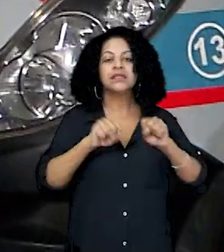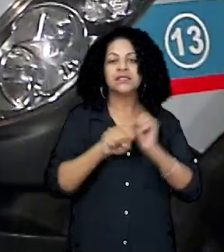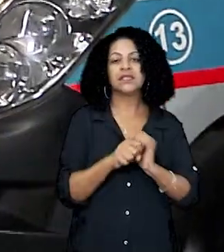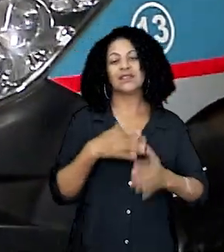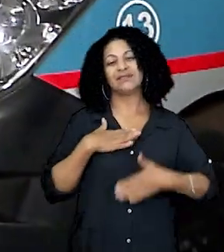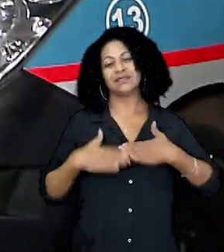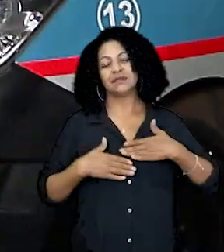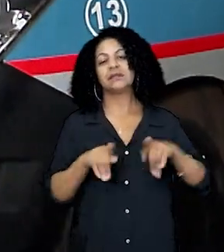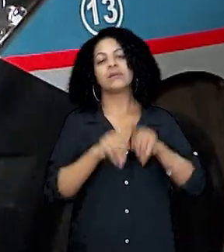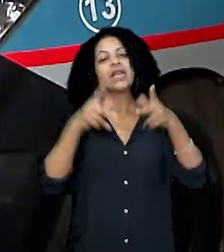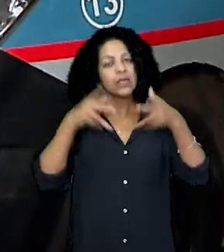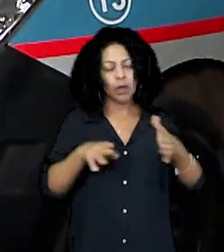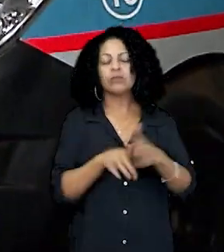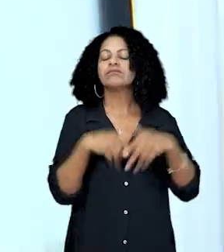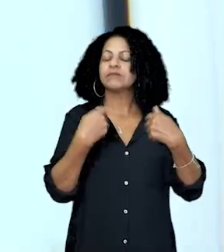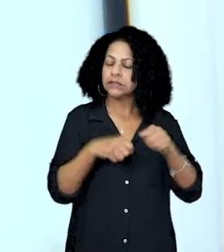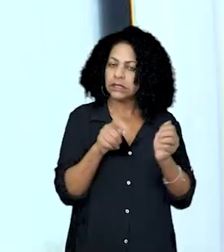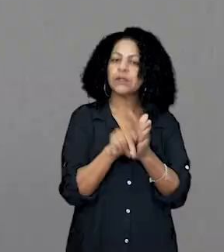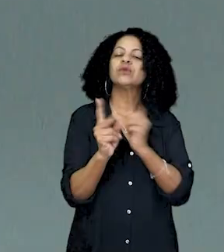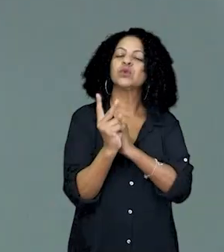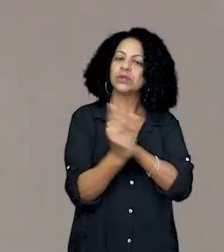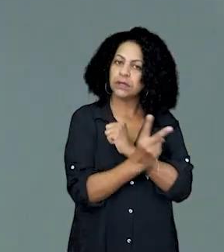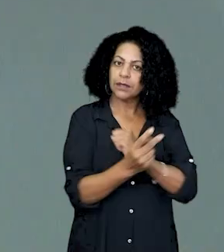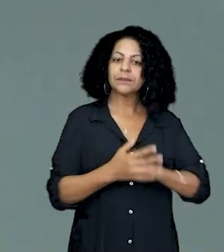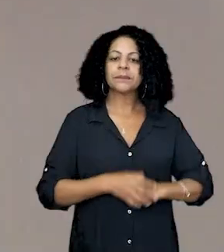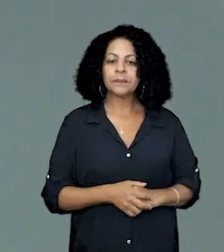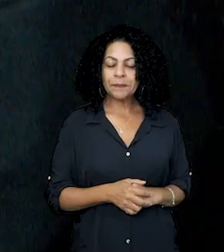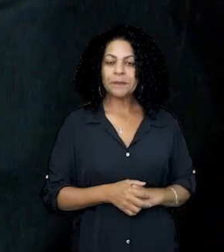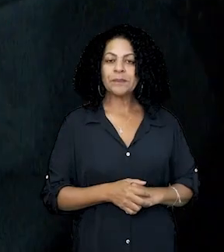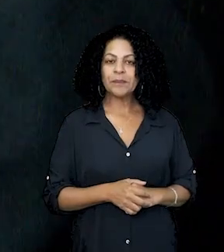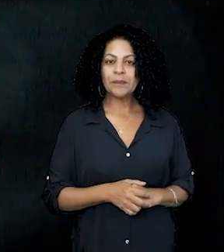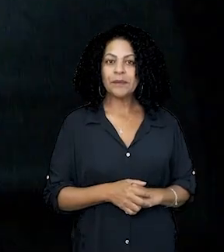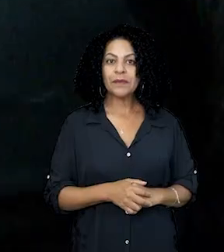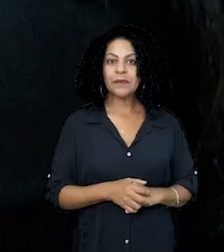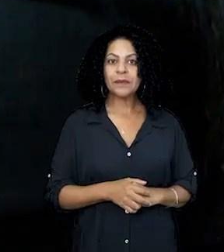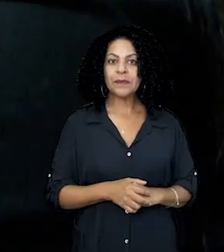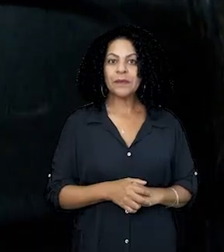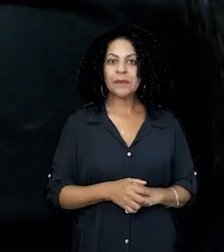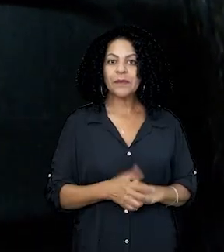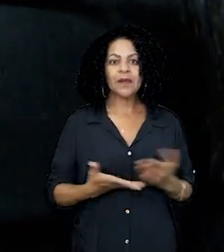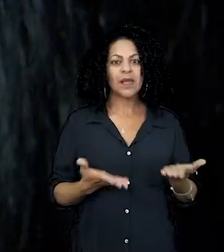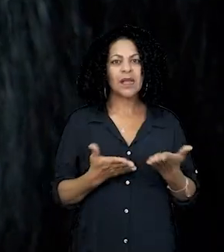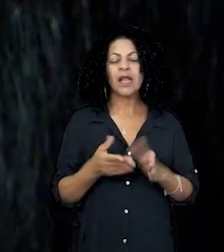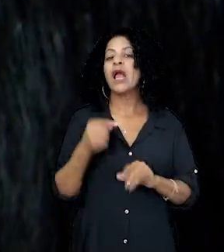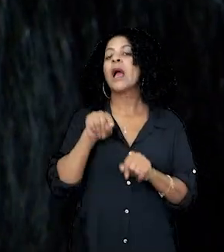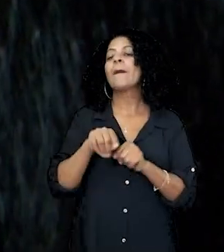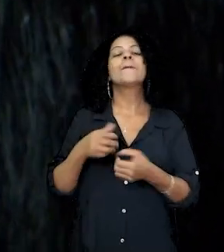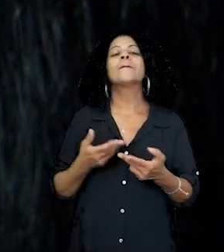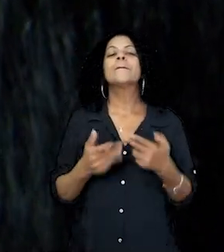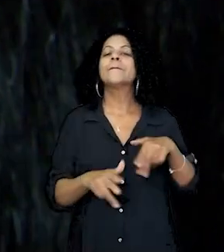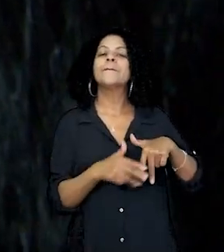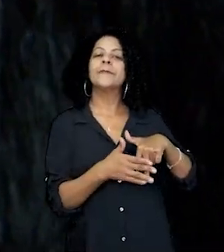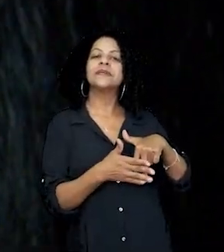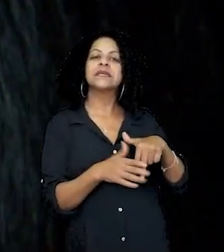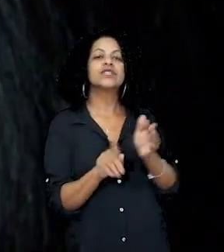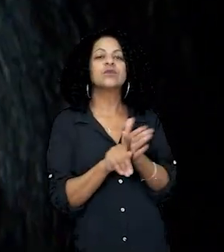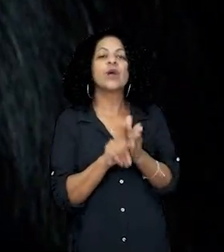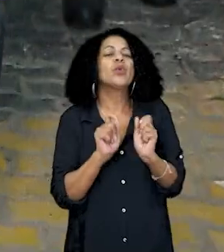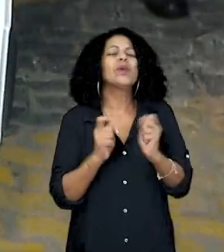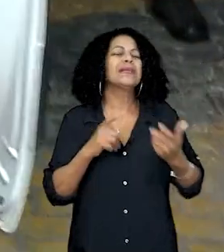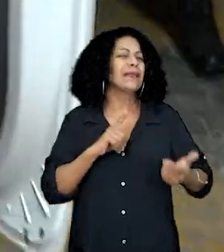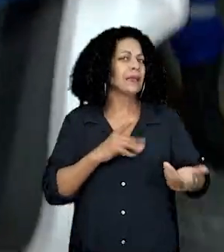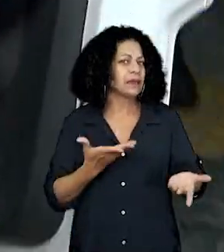trabalha, o psicológico também tem que ser trabalhado. Central da Abrimed Roberta, boa noite, que posso ajudar? O que a paciente está apresentando de